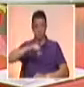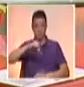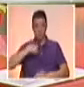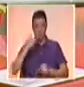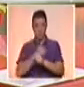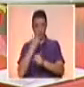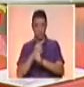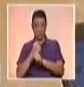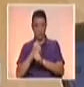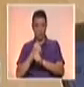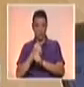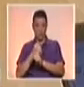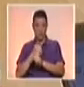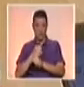funciono